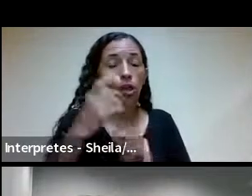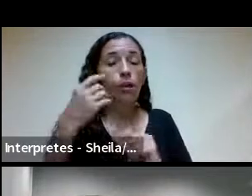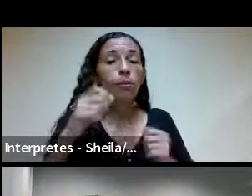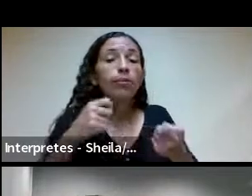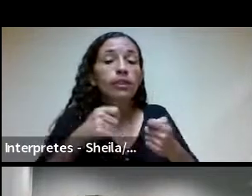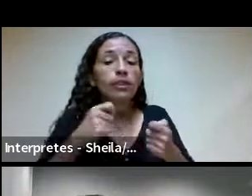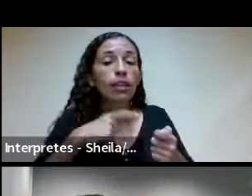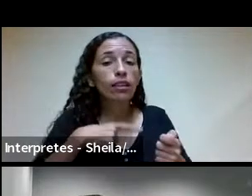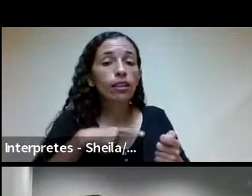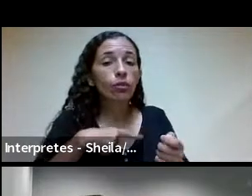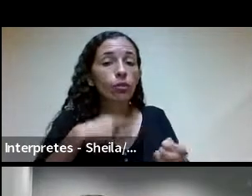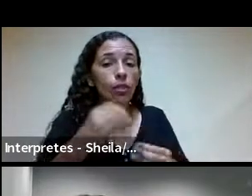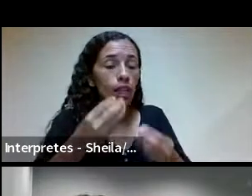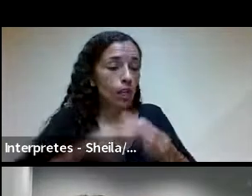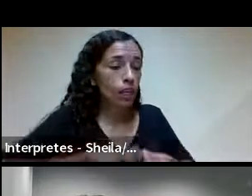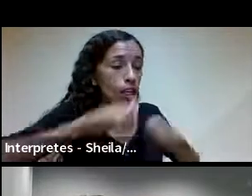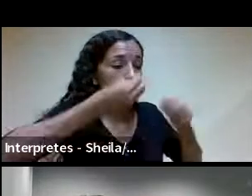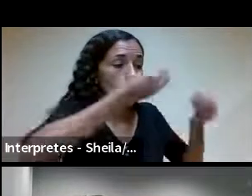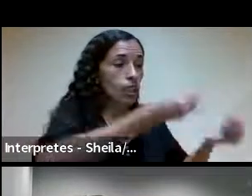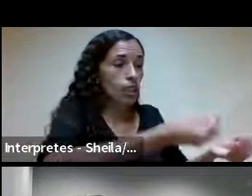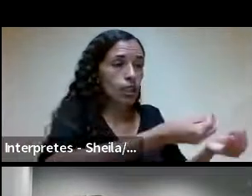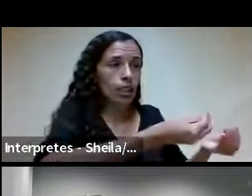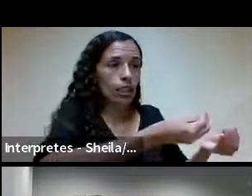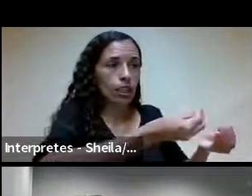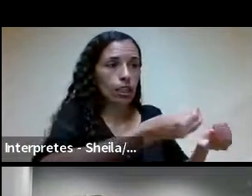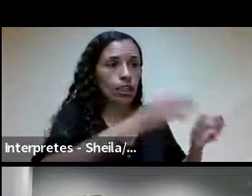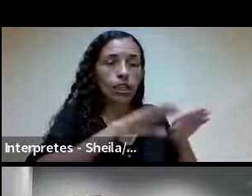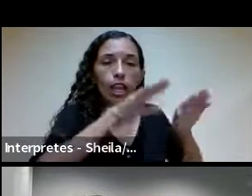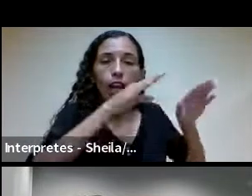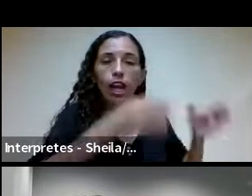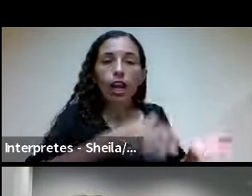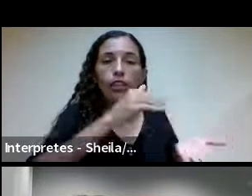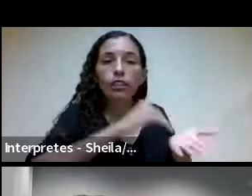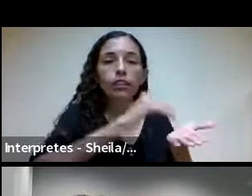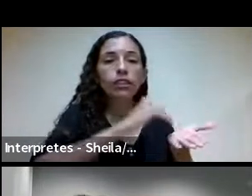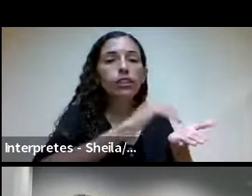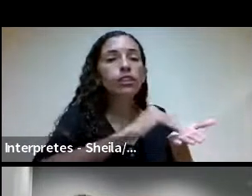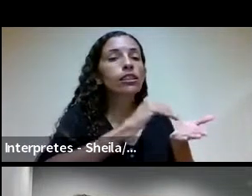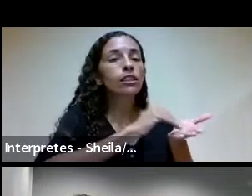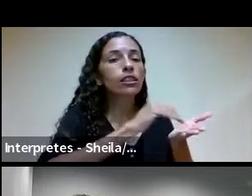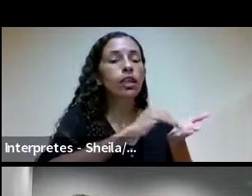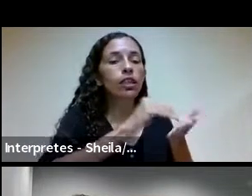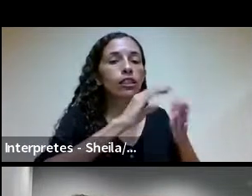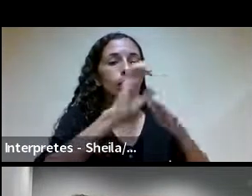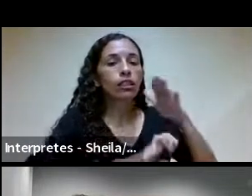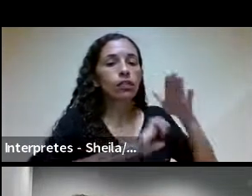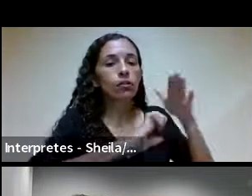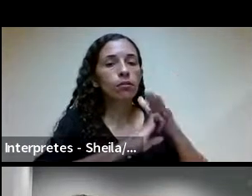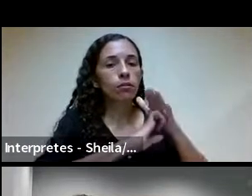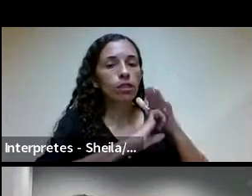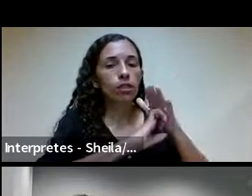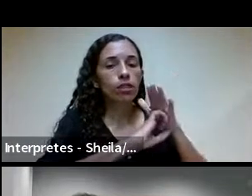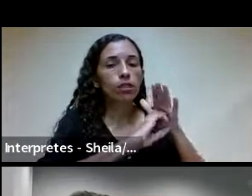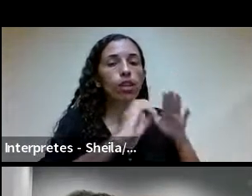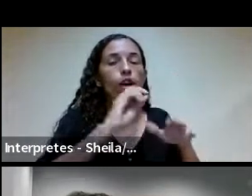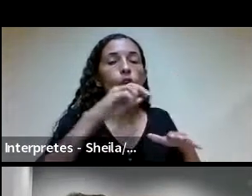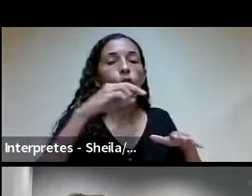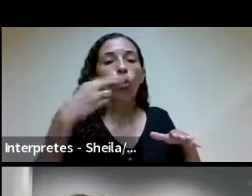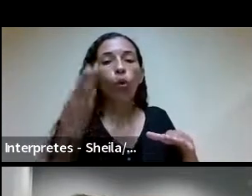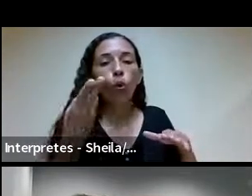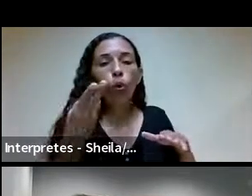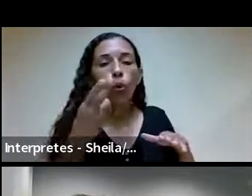quando encaminhados para qualquer forma de comunicação da emissora que permita constatar o